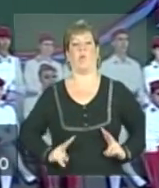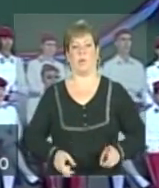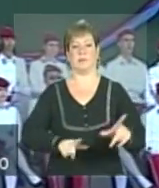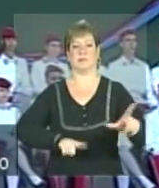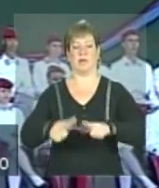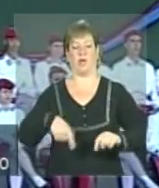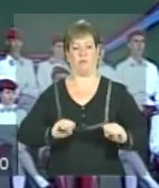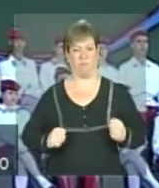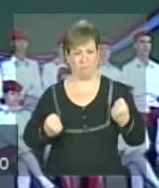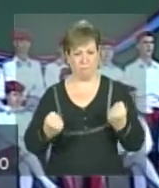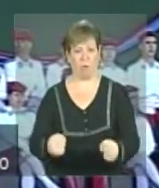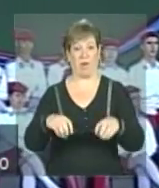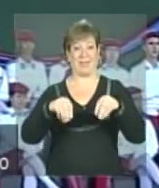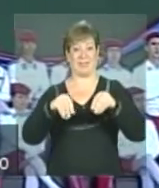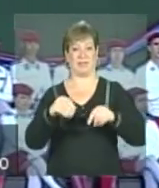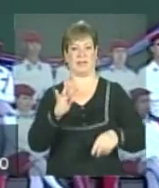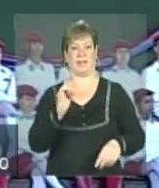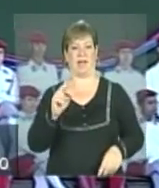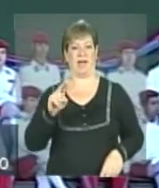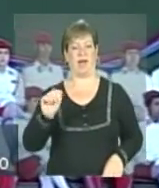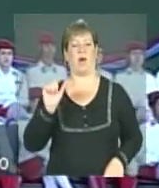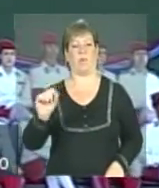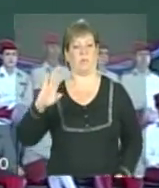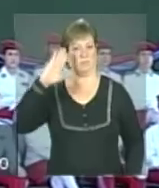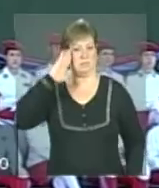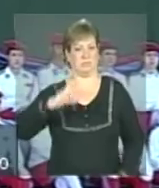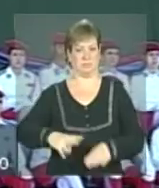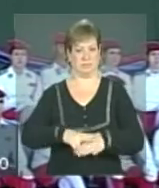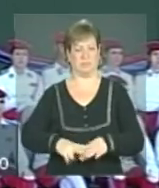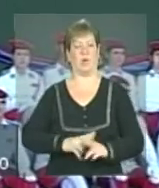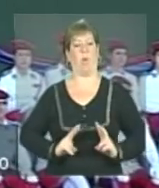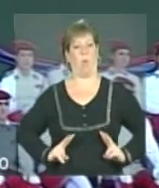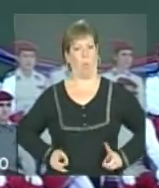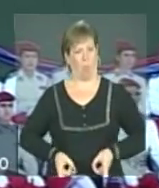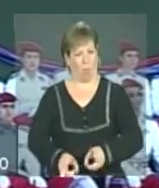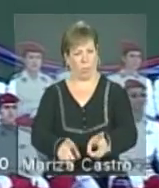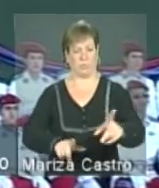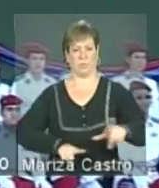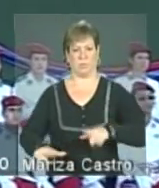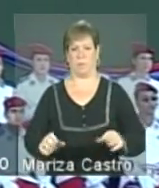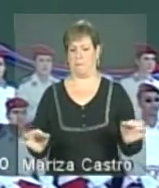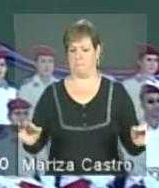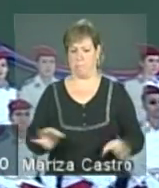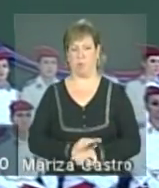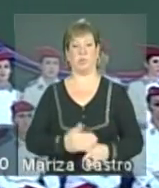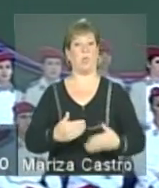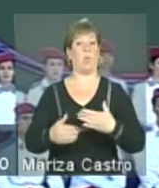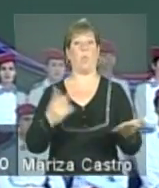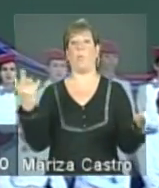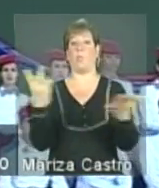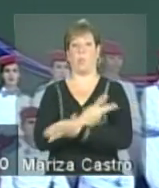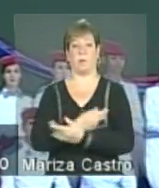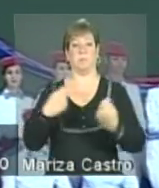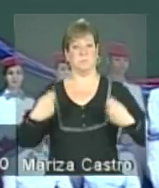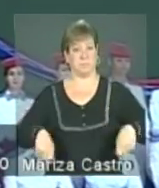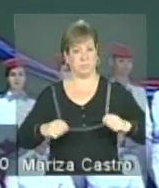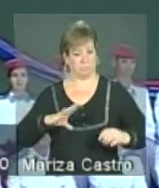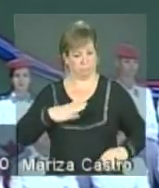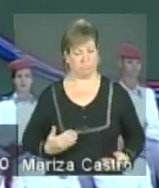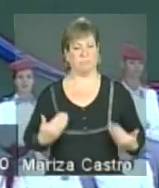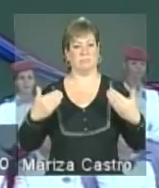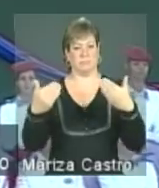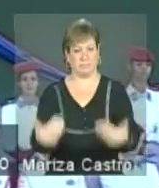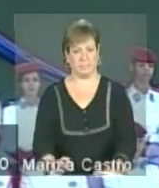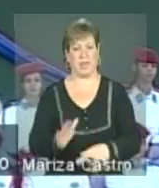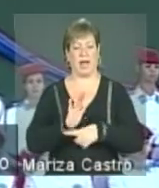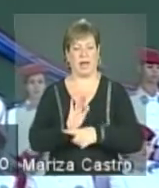Terrestre esteja sempre capacitada para manter a devida operacionalidade e prontidão frente às missões que se apresentem e para garantir